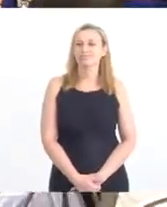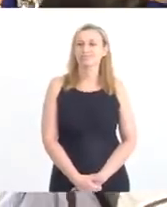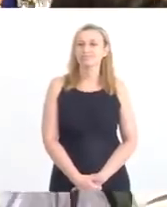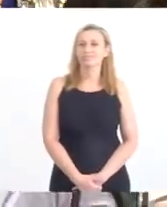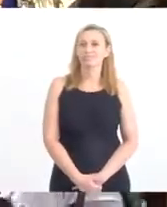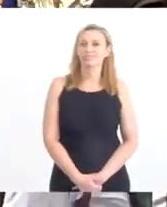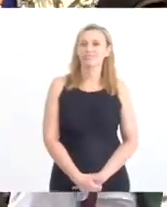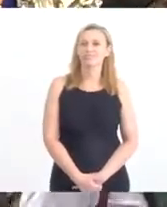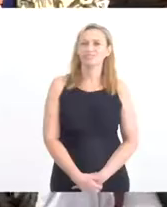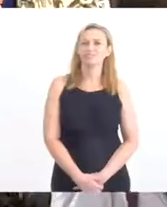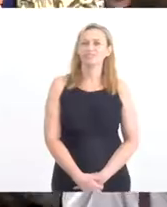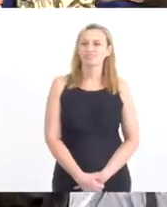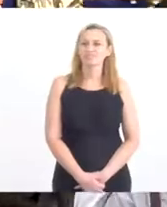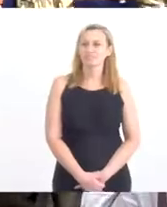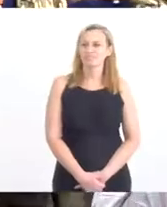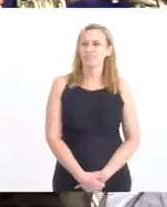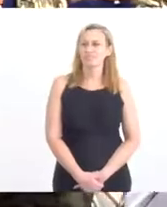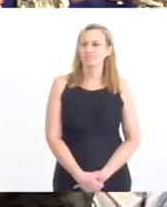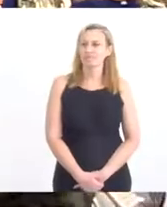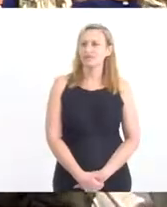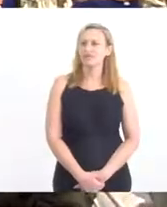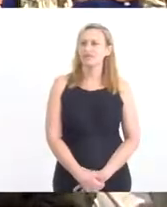conversa né